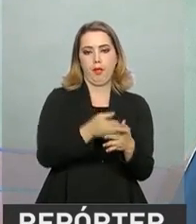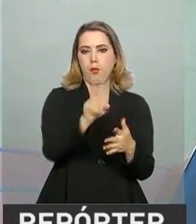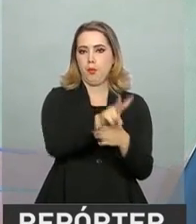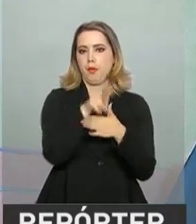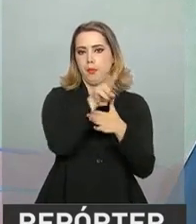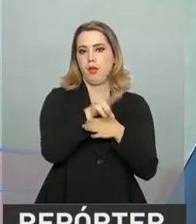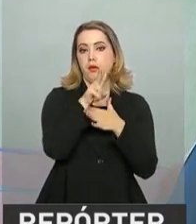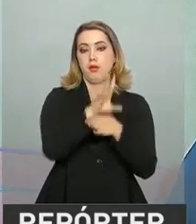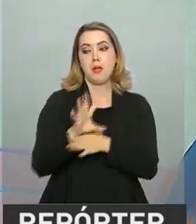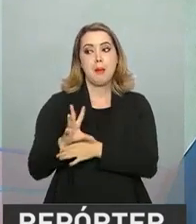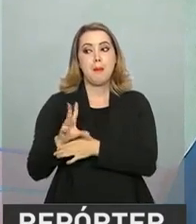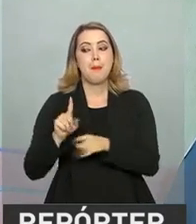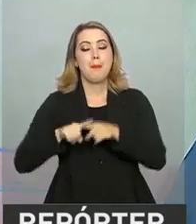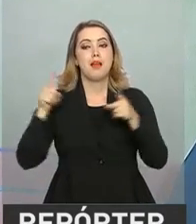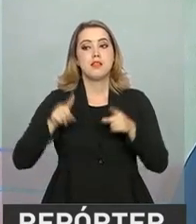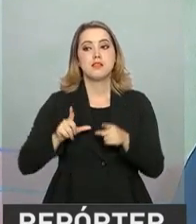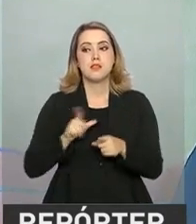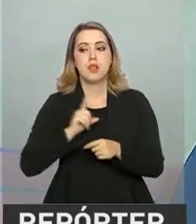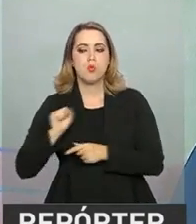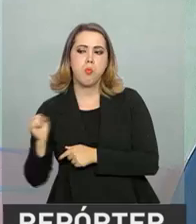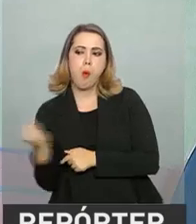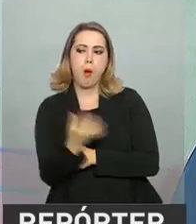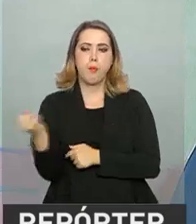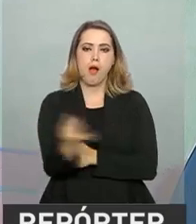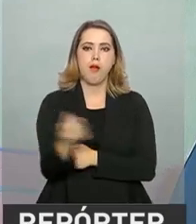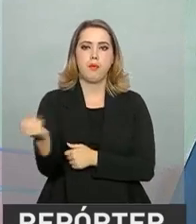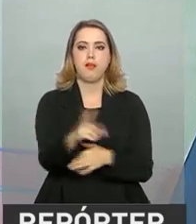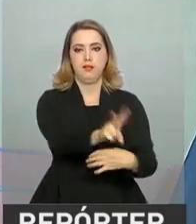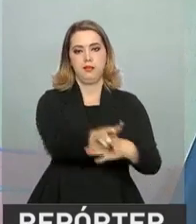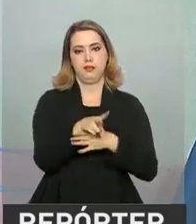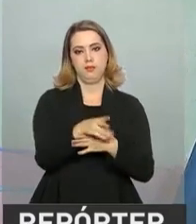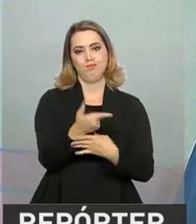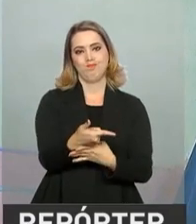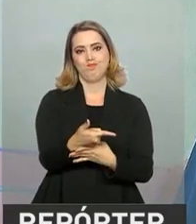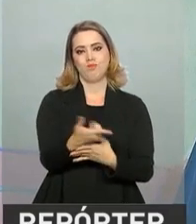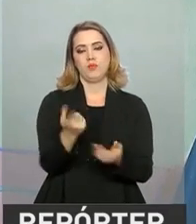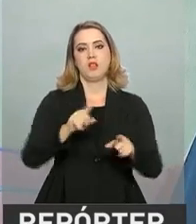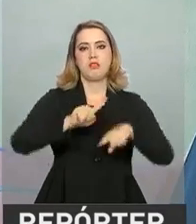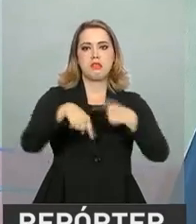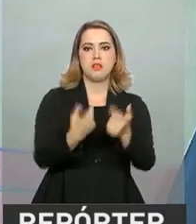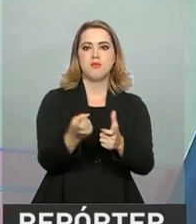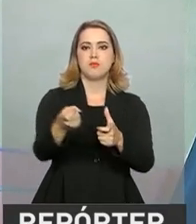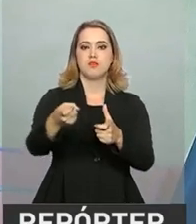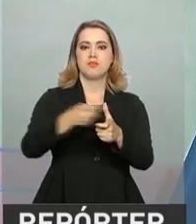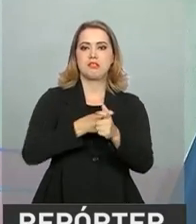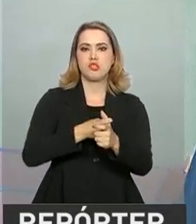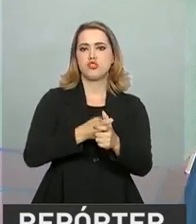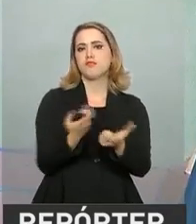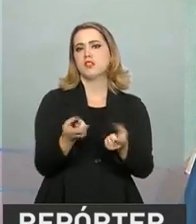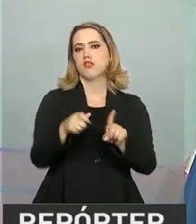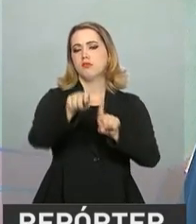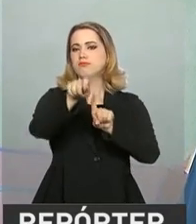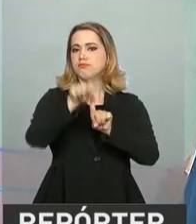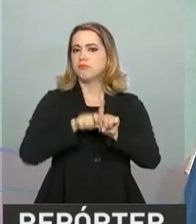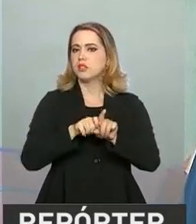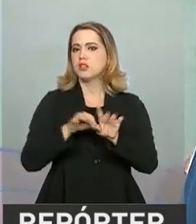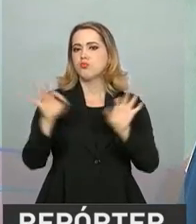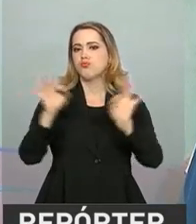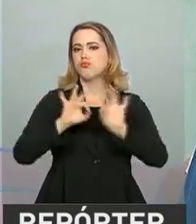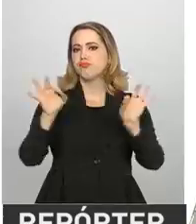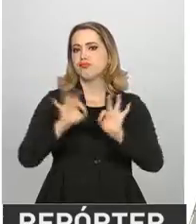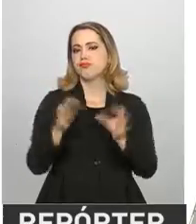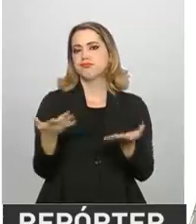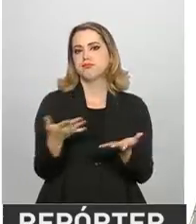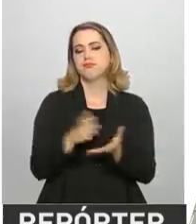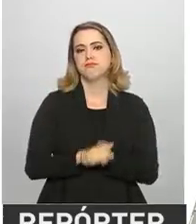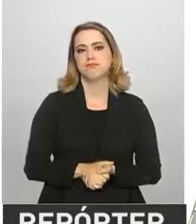as parcelas, todos os prazo, todos os empréstimos que ela fez, no final das contas, no final do mês, não vai sobrar nada para ela